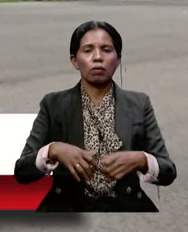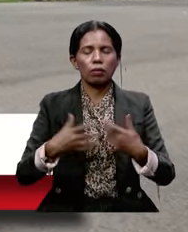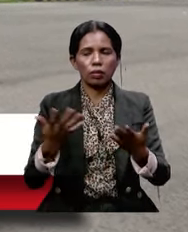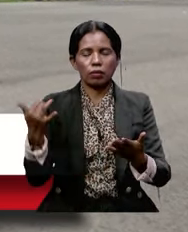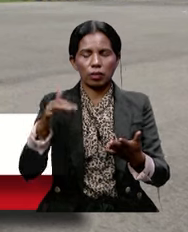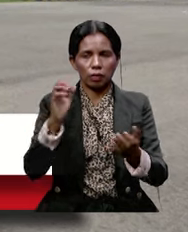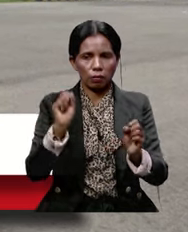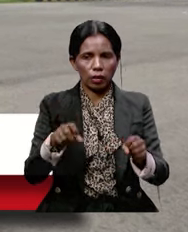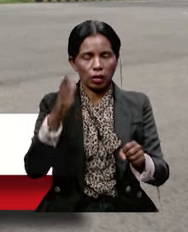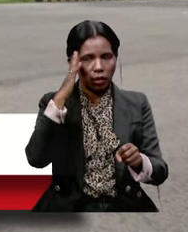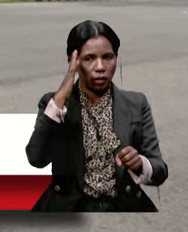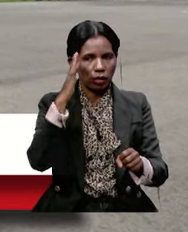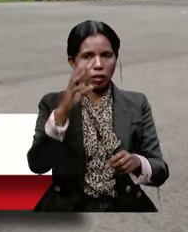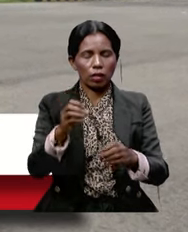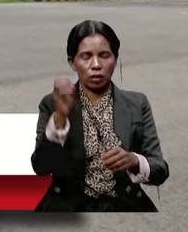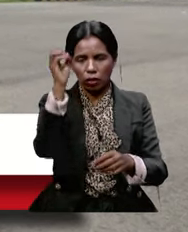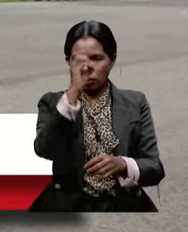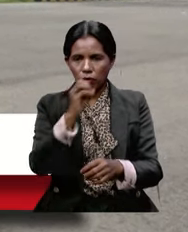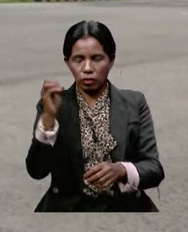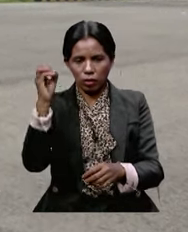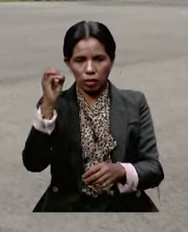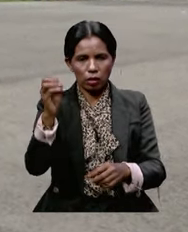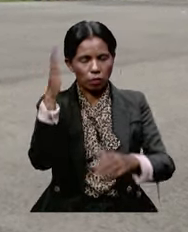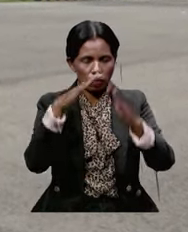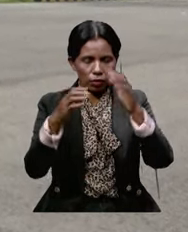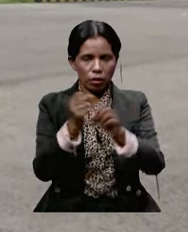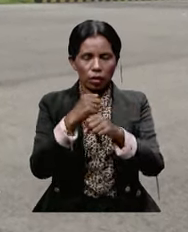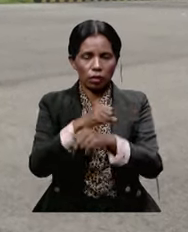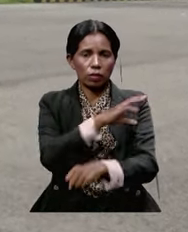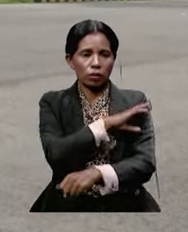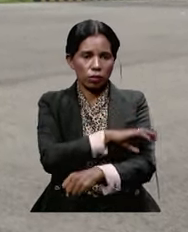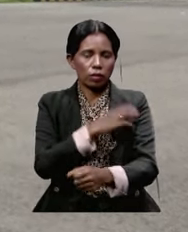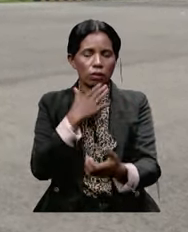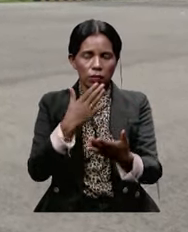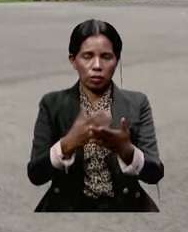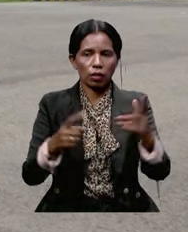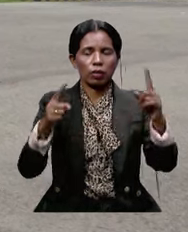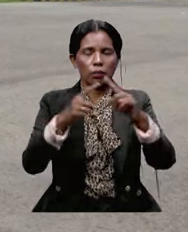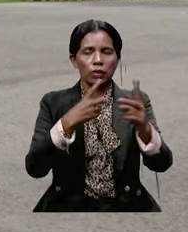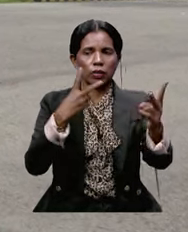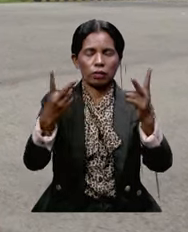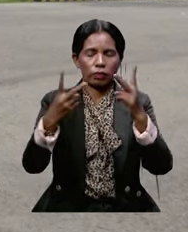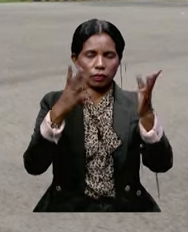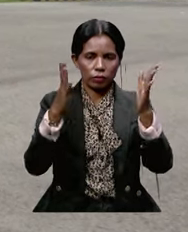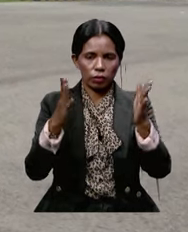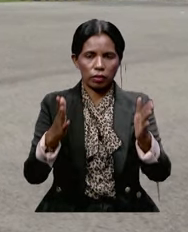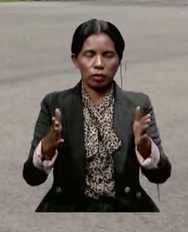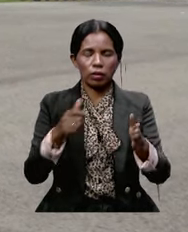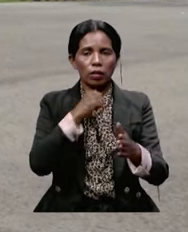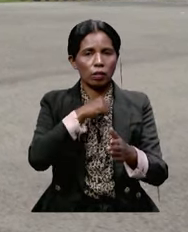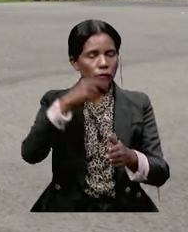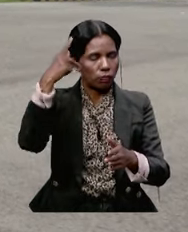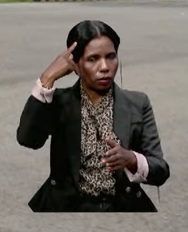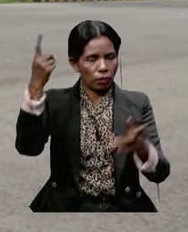bela hatene observa situação halo segurança nuin mag dia. Vai ter nia visita sua santidade Papa